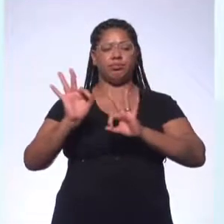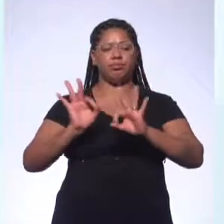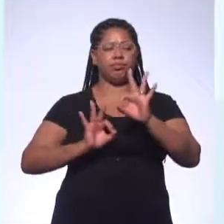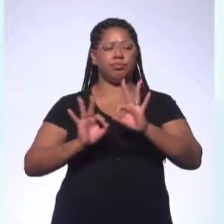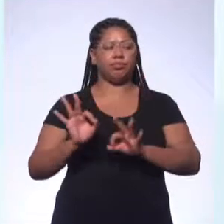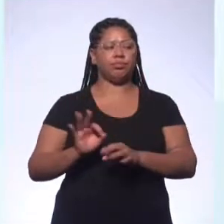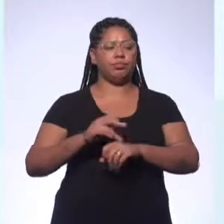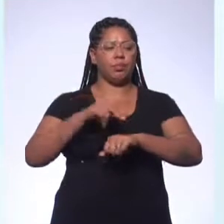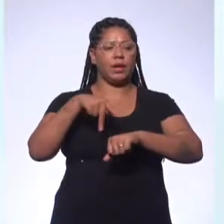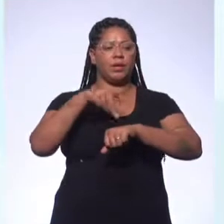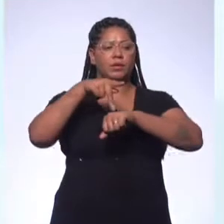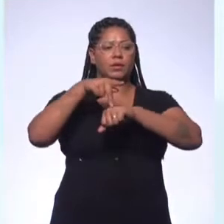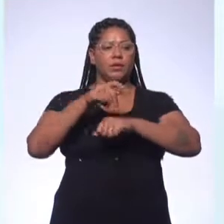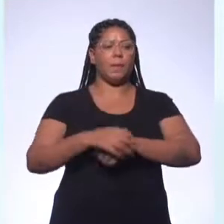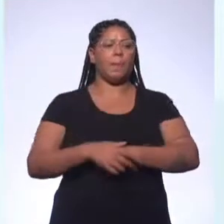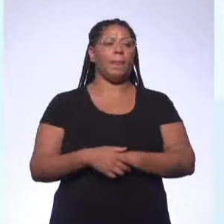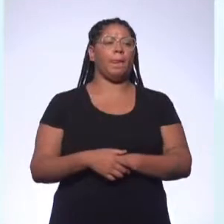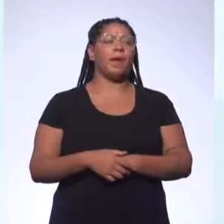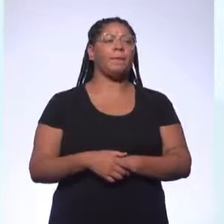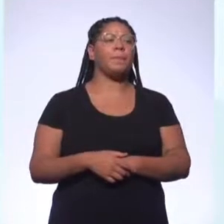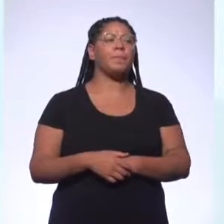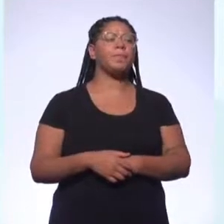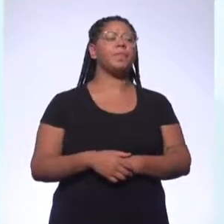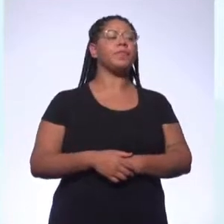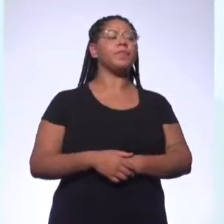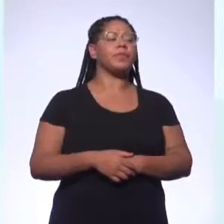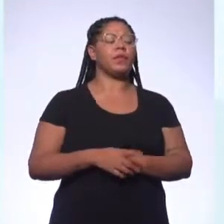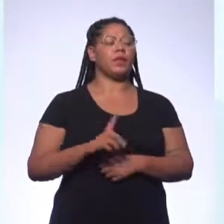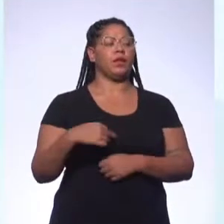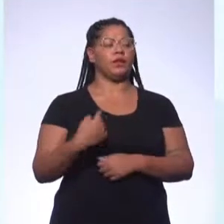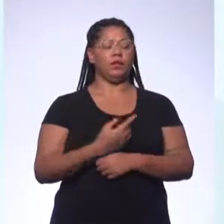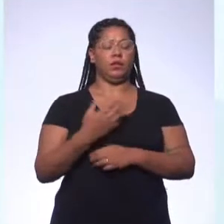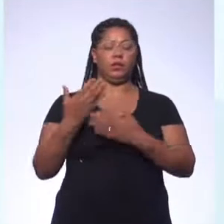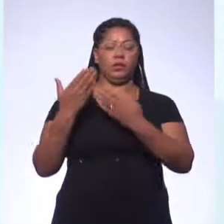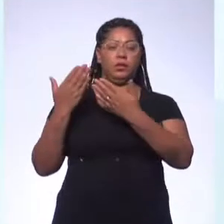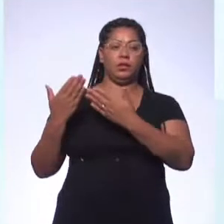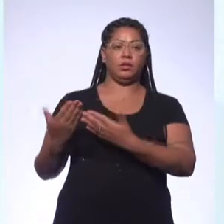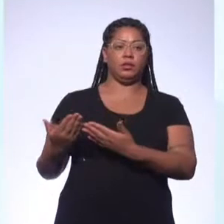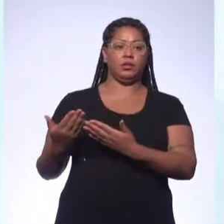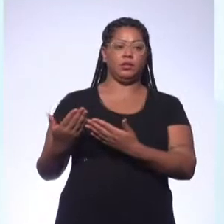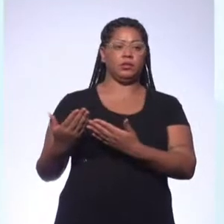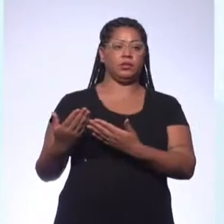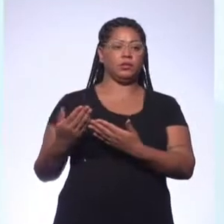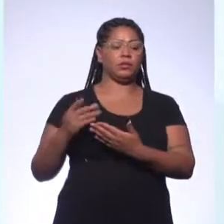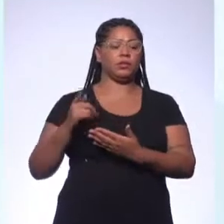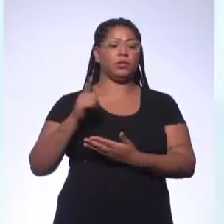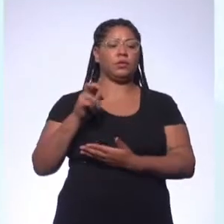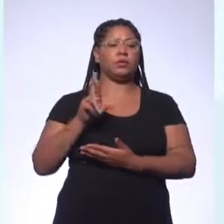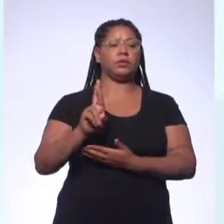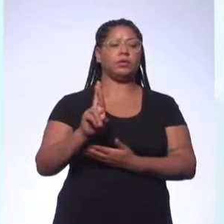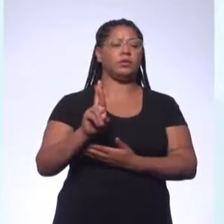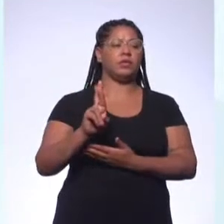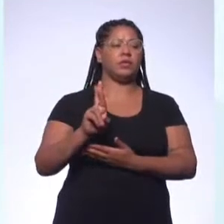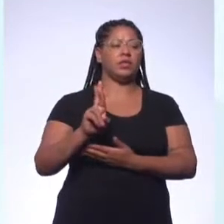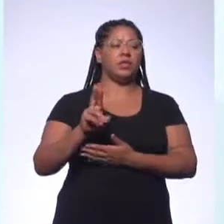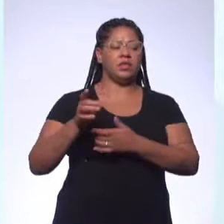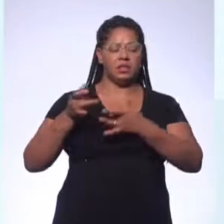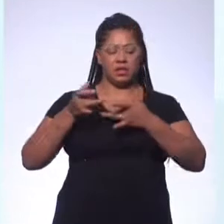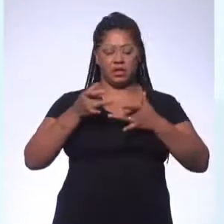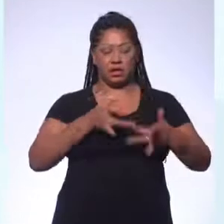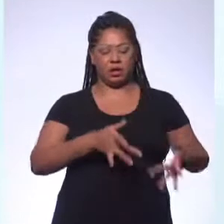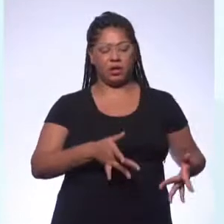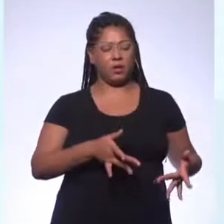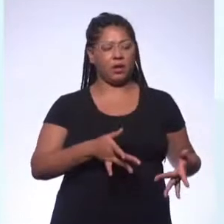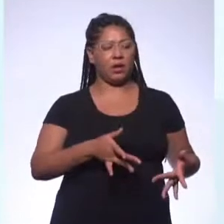Estado, ok? Então nós teremos aí, em 1991, o presidente Gorbachev renunciou, em seu lugar ascendeu